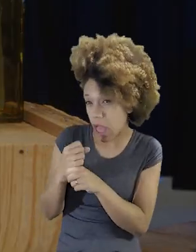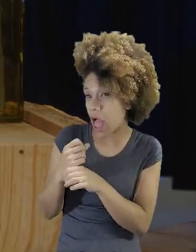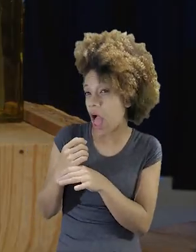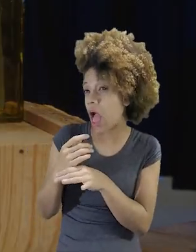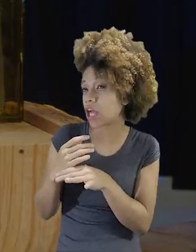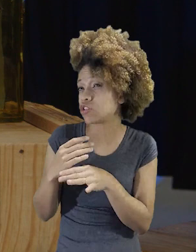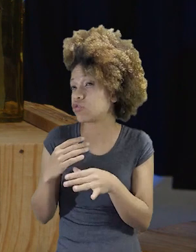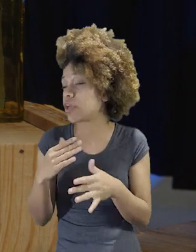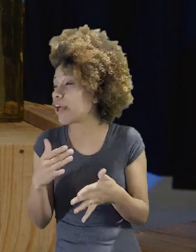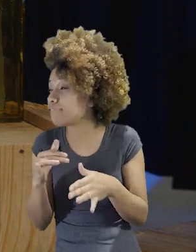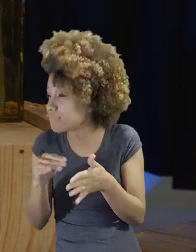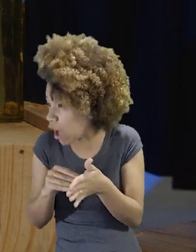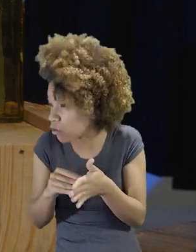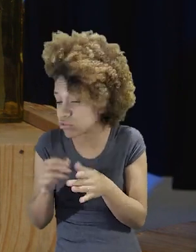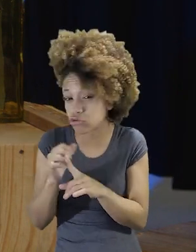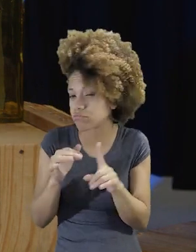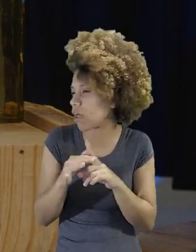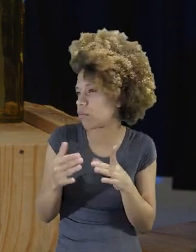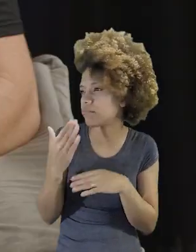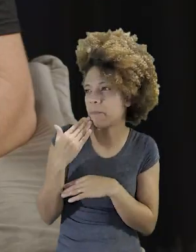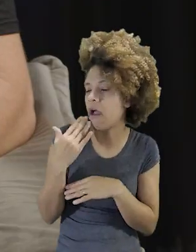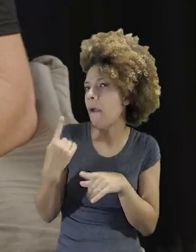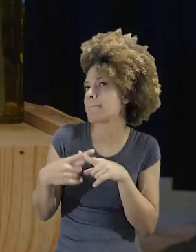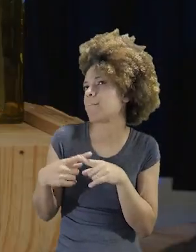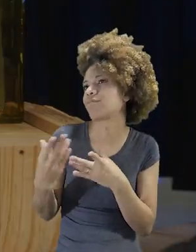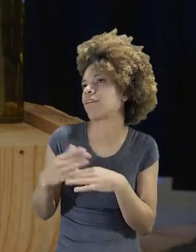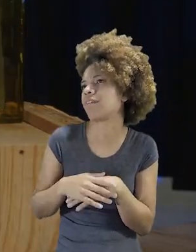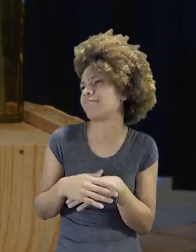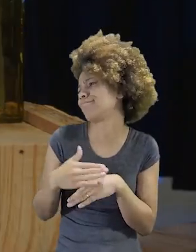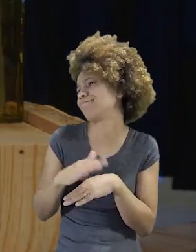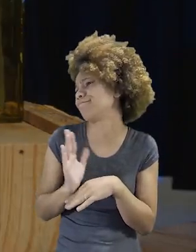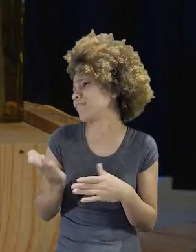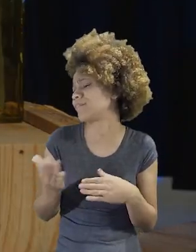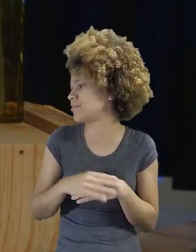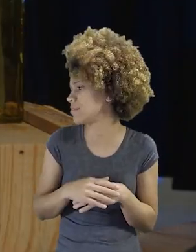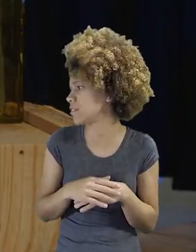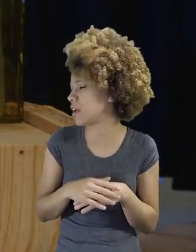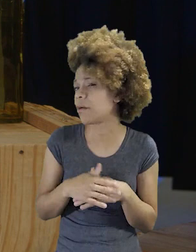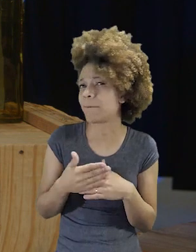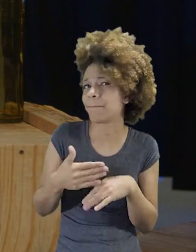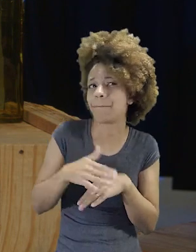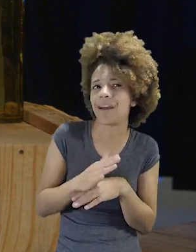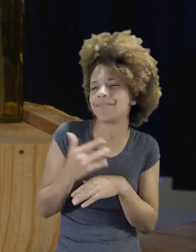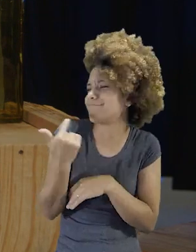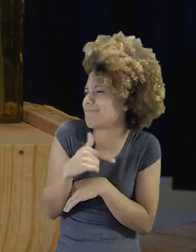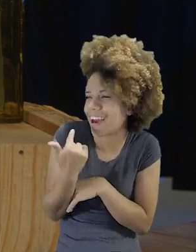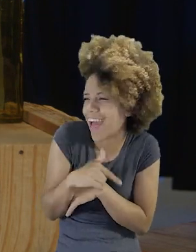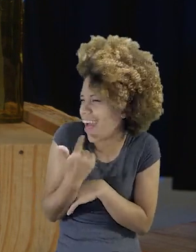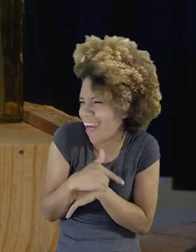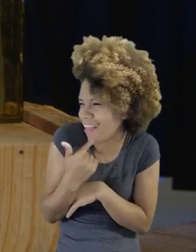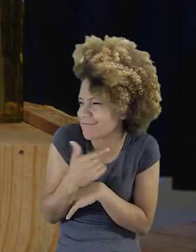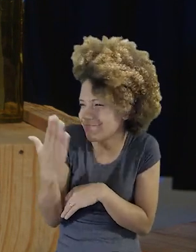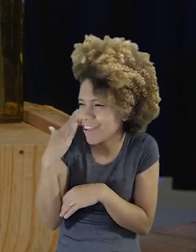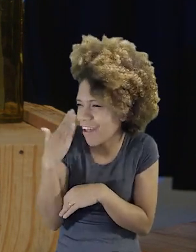a Total ausência de qualquer questão social de qualquer porque assim mesmo os mais né menos que eu falei que vocês